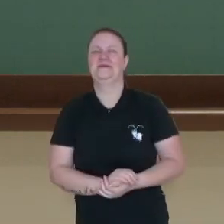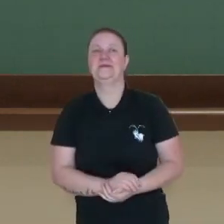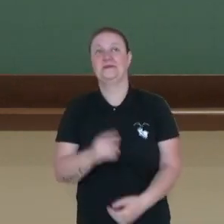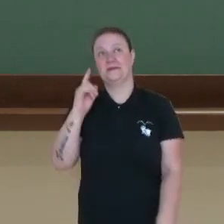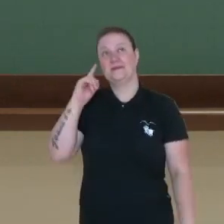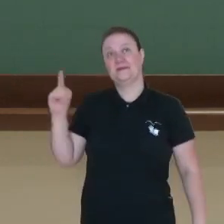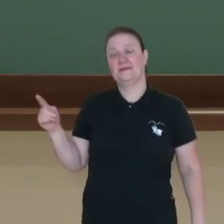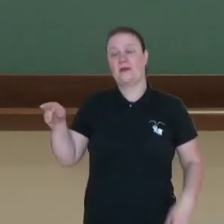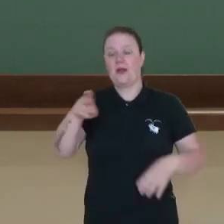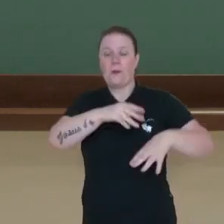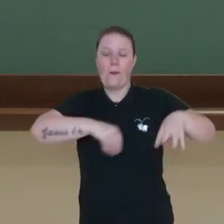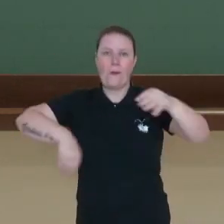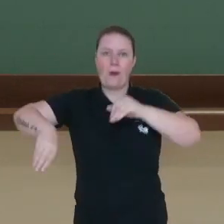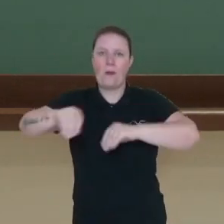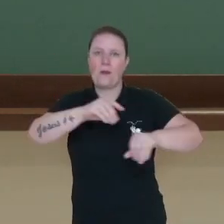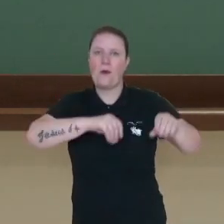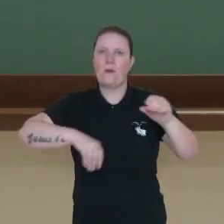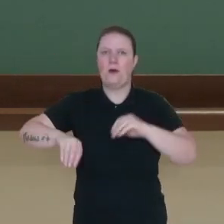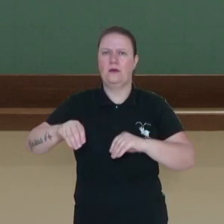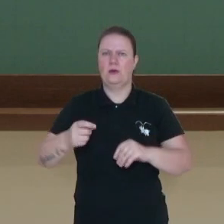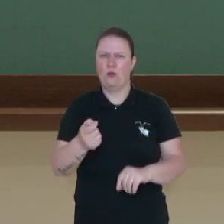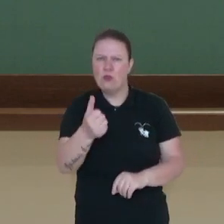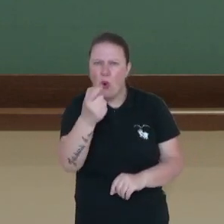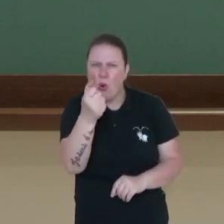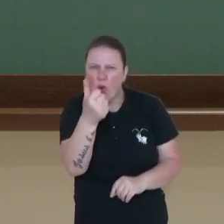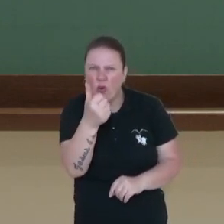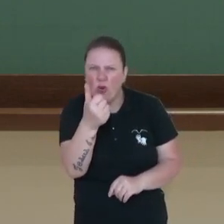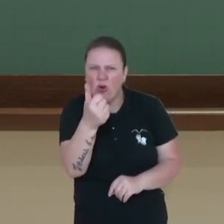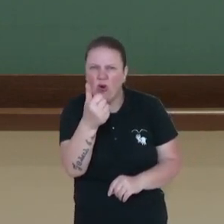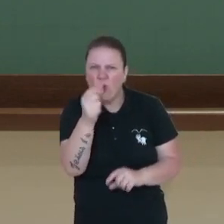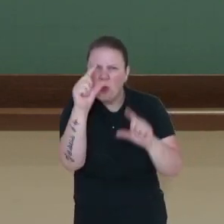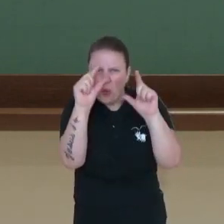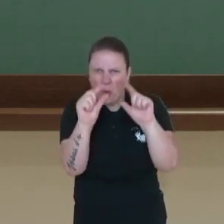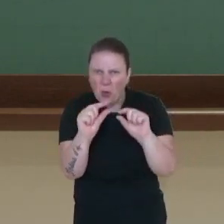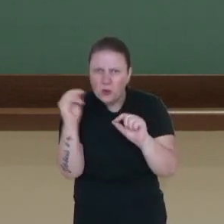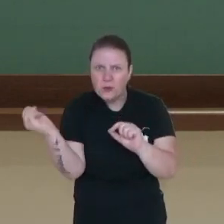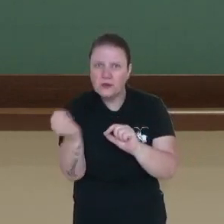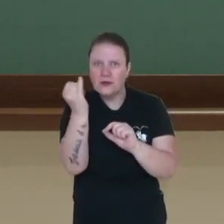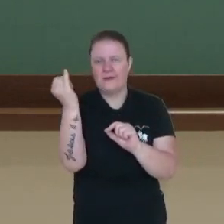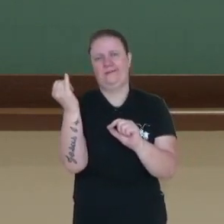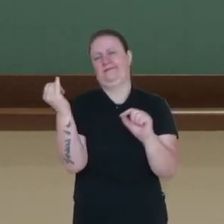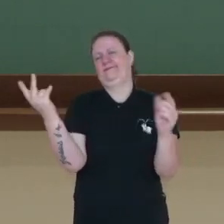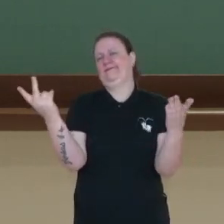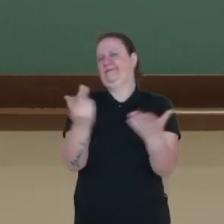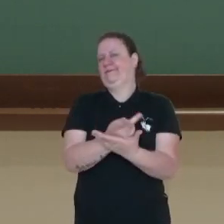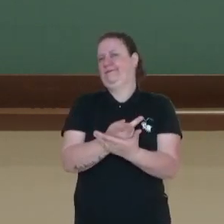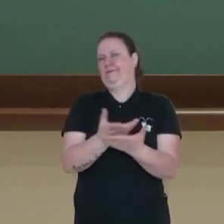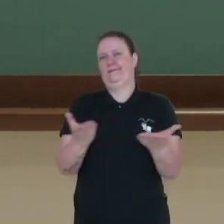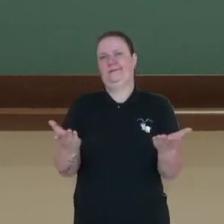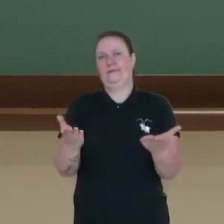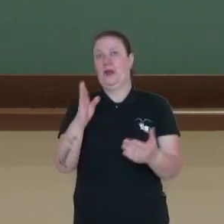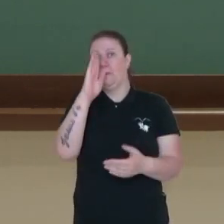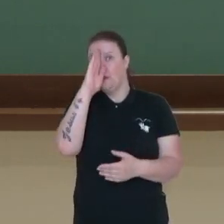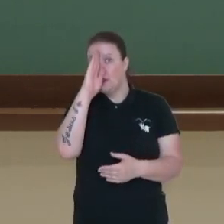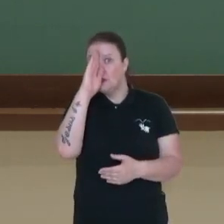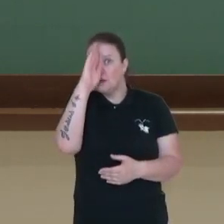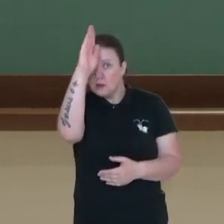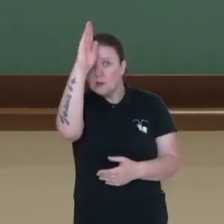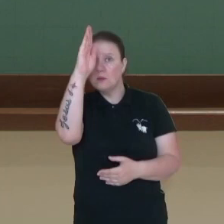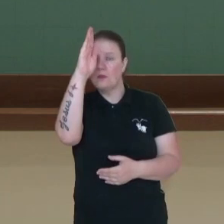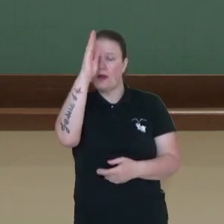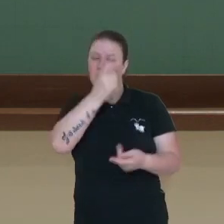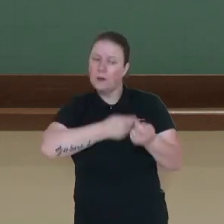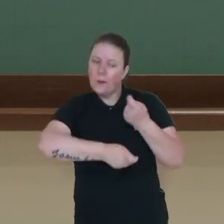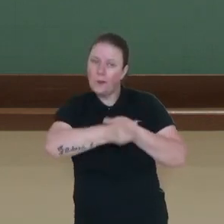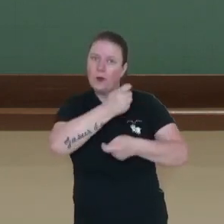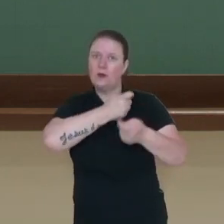ó, a erva mate, planta pouco importante, tá errado, né, galera? Foi uma das principais atividades econômicas do